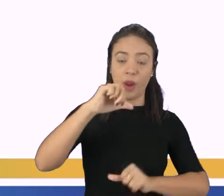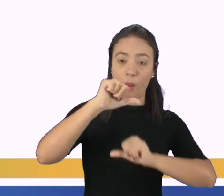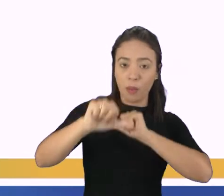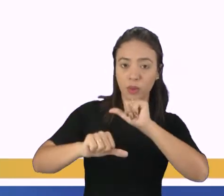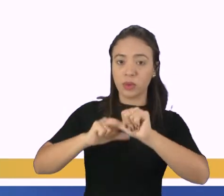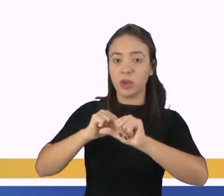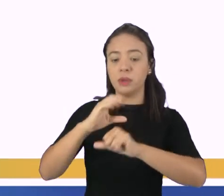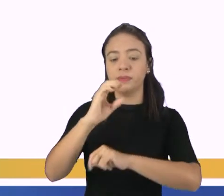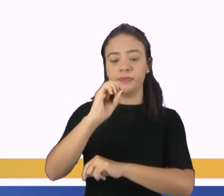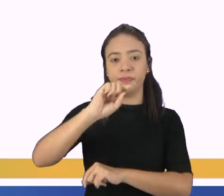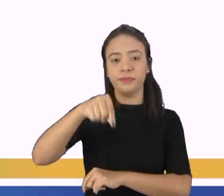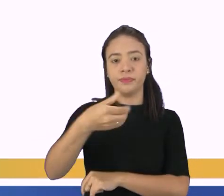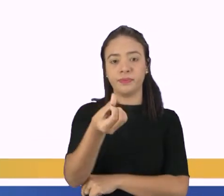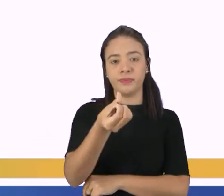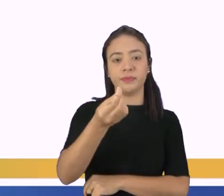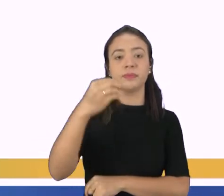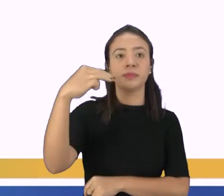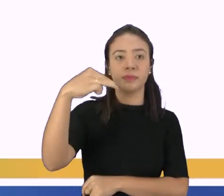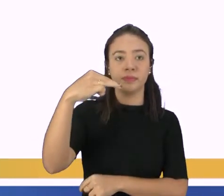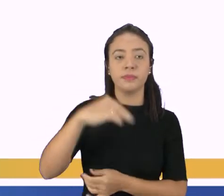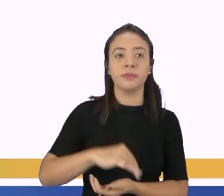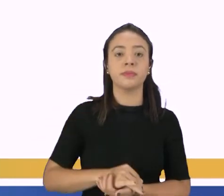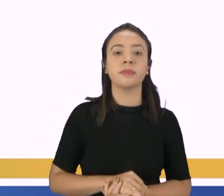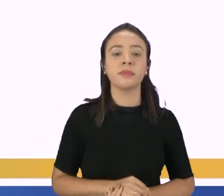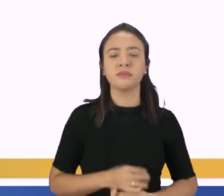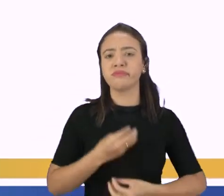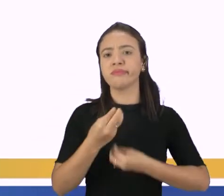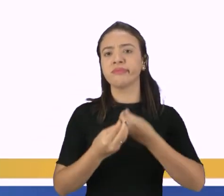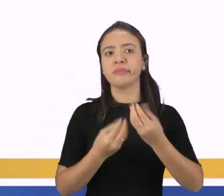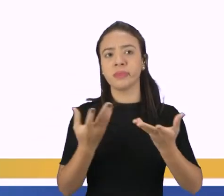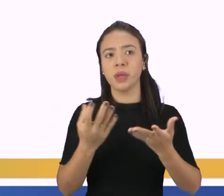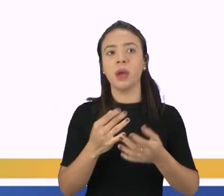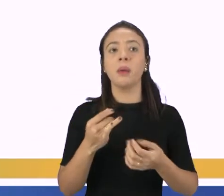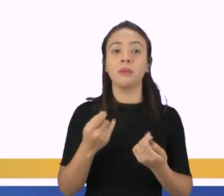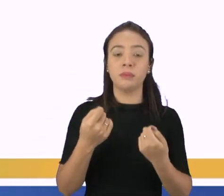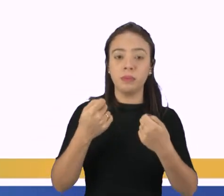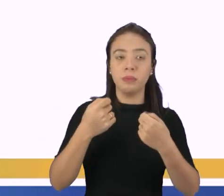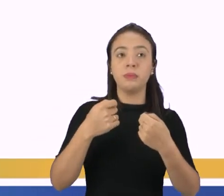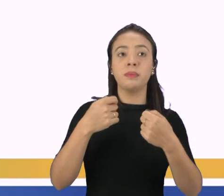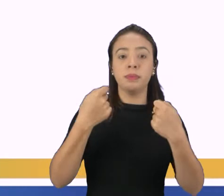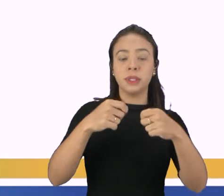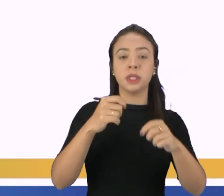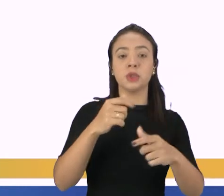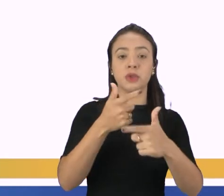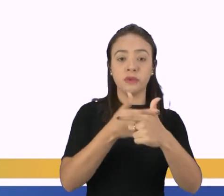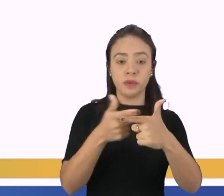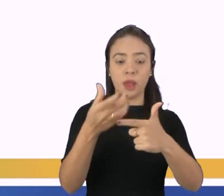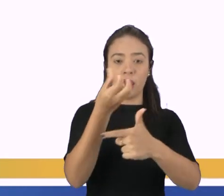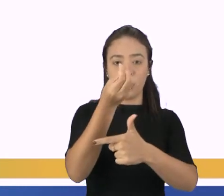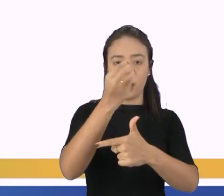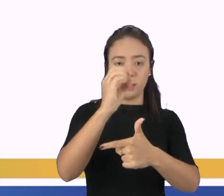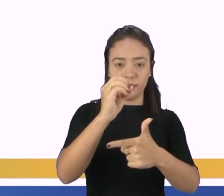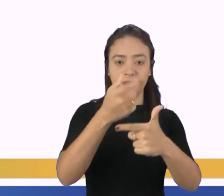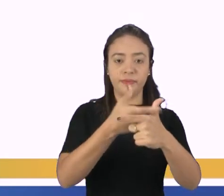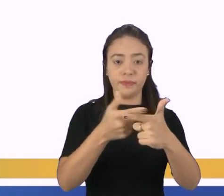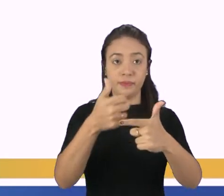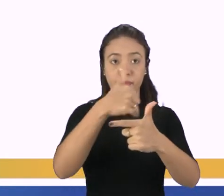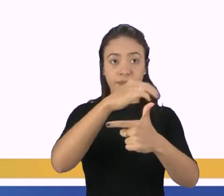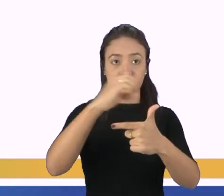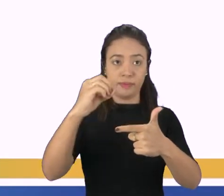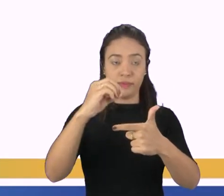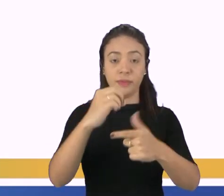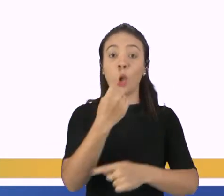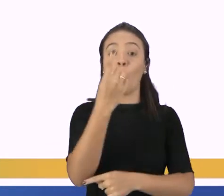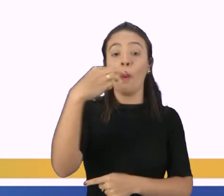é 0,6 metros. Eu obtenho isso, né? 60 dividido para 100, que dá 0,6. E 1